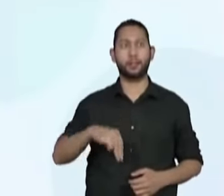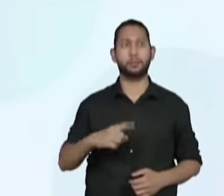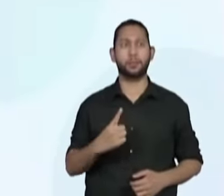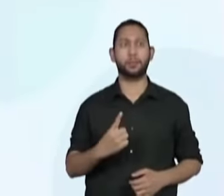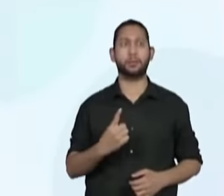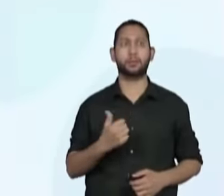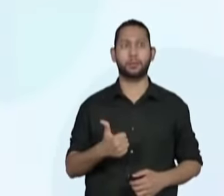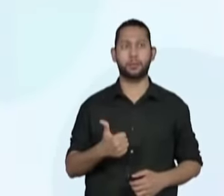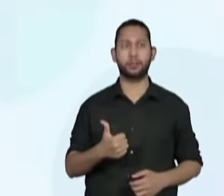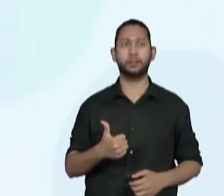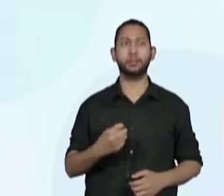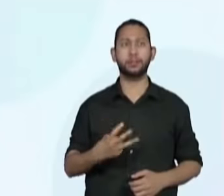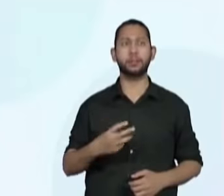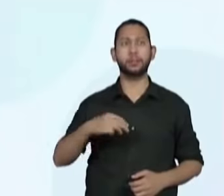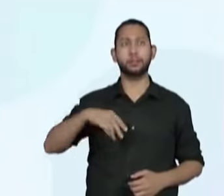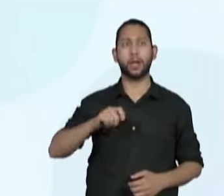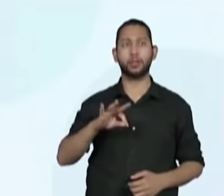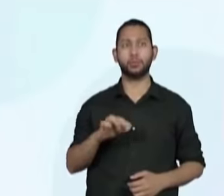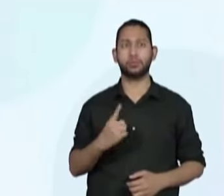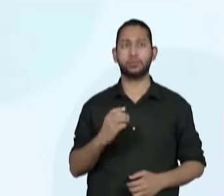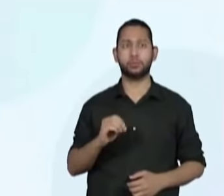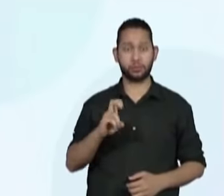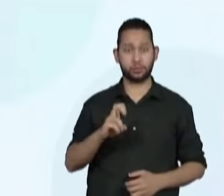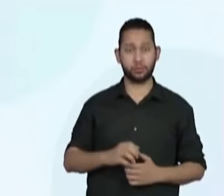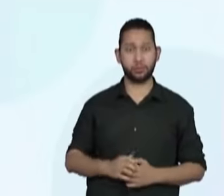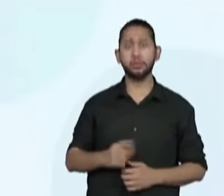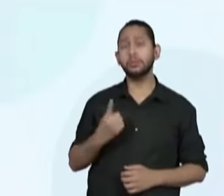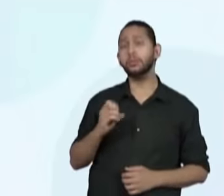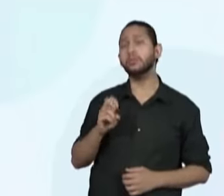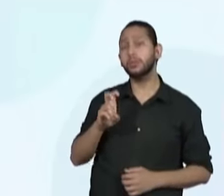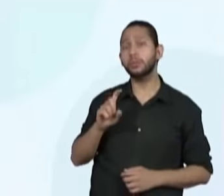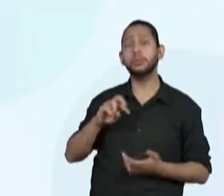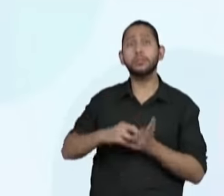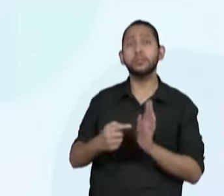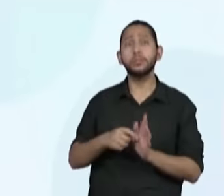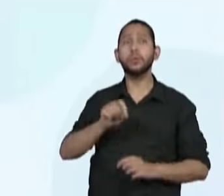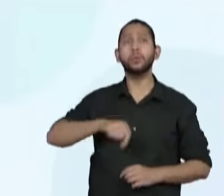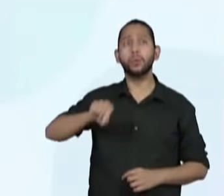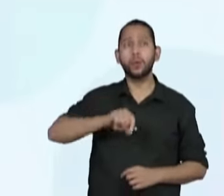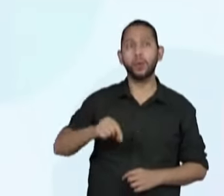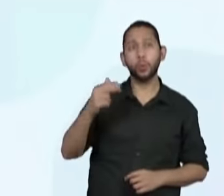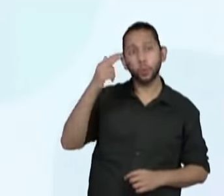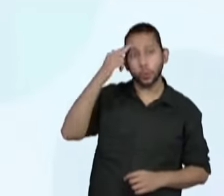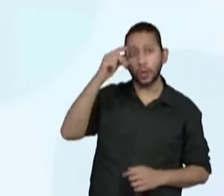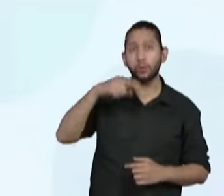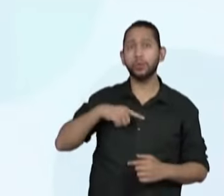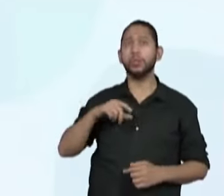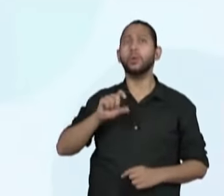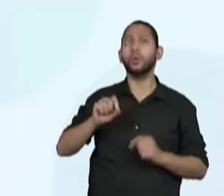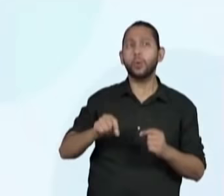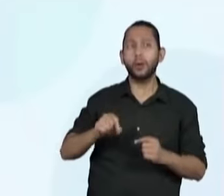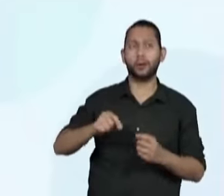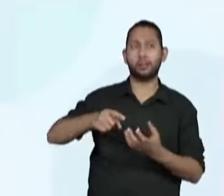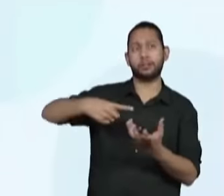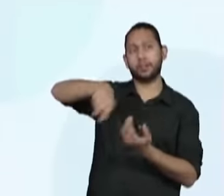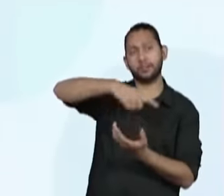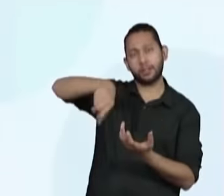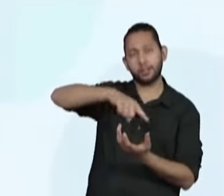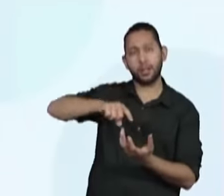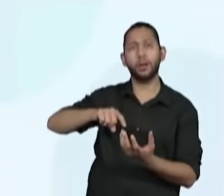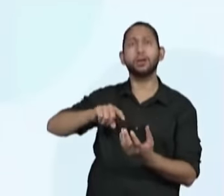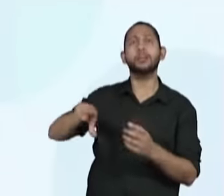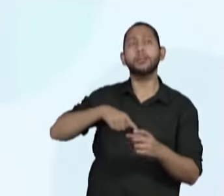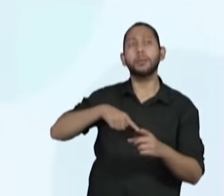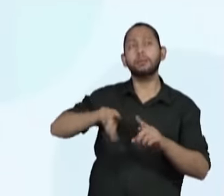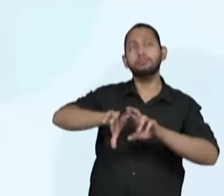matemática, que é utilizar as noções de transformações isométricas, translação, reflexão, rotação e